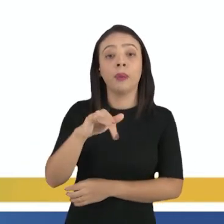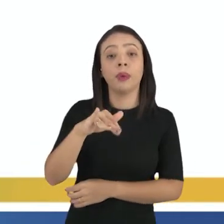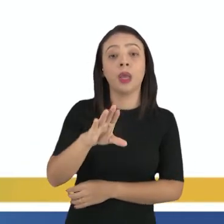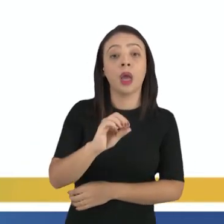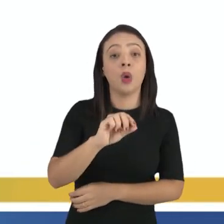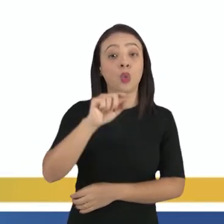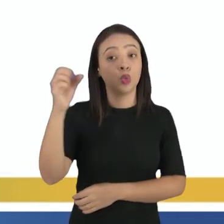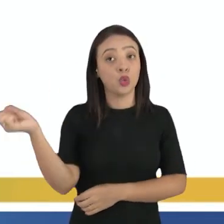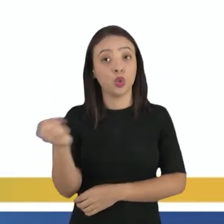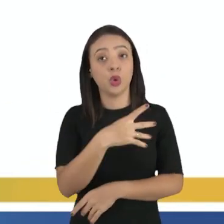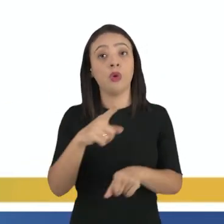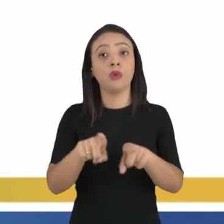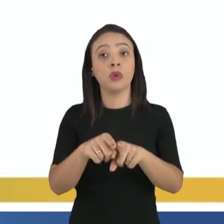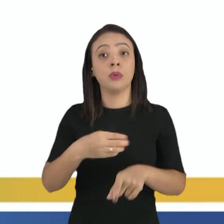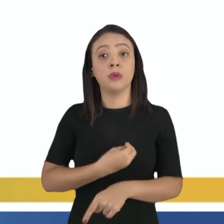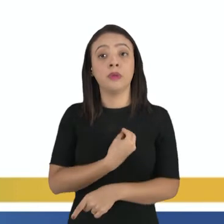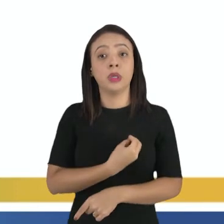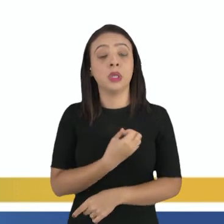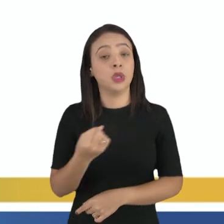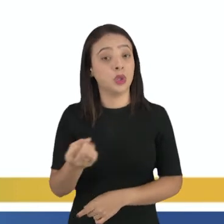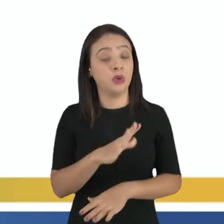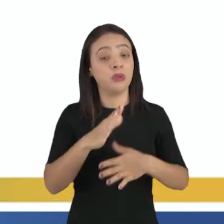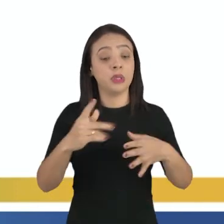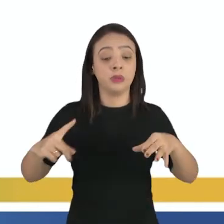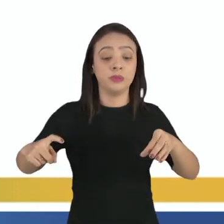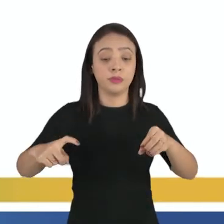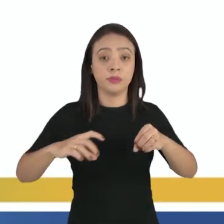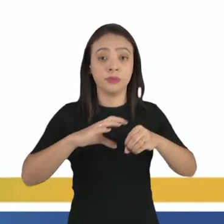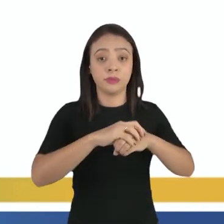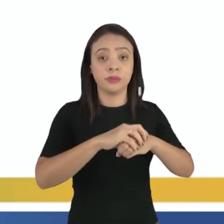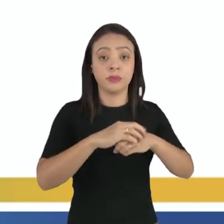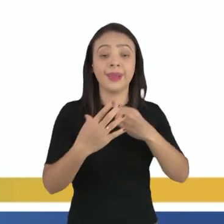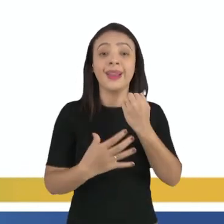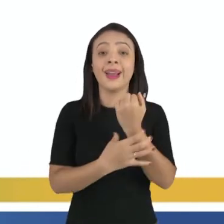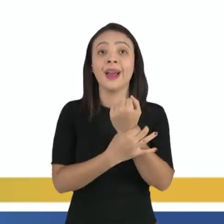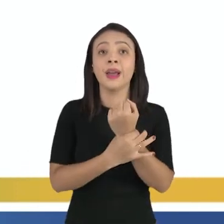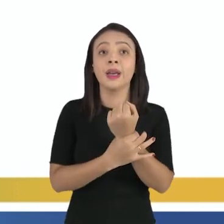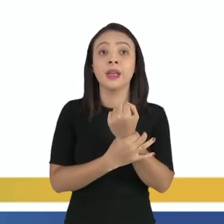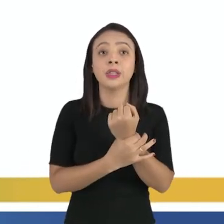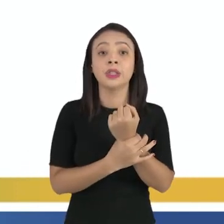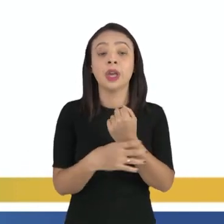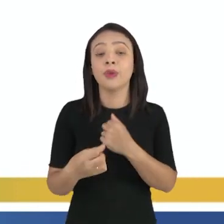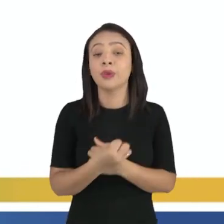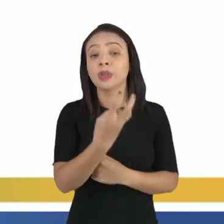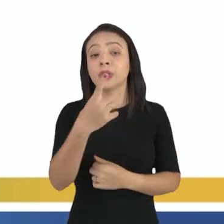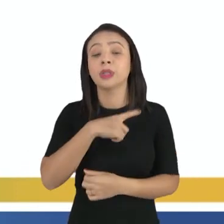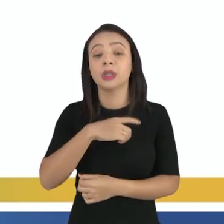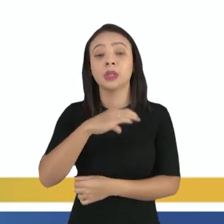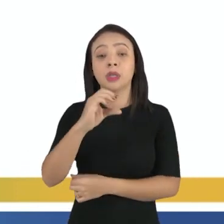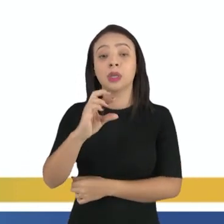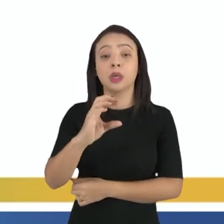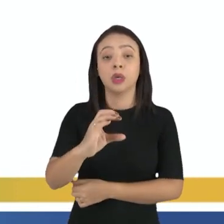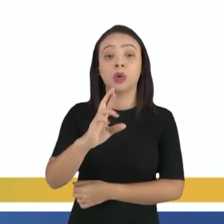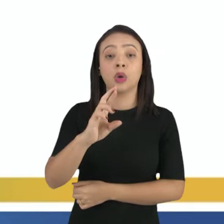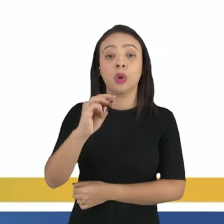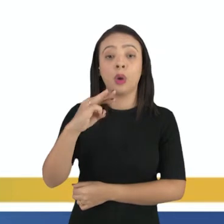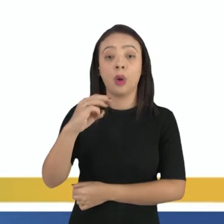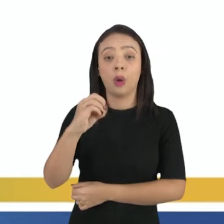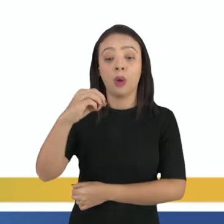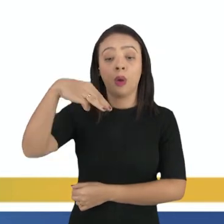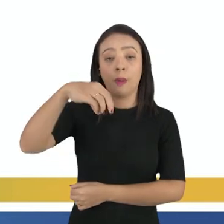novo ser. Então, a fecundação, ela garante que o número diploide de cromossomos da nossa espécie